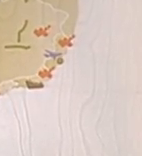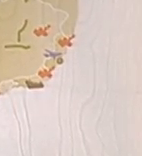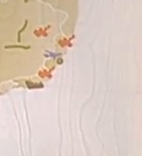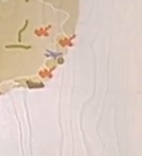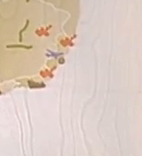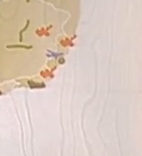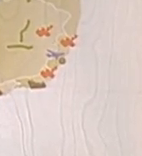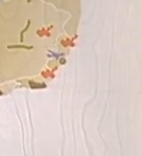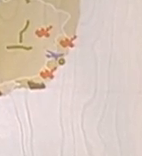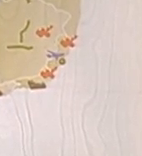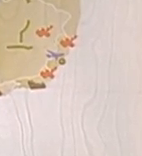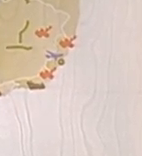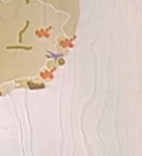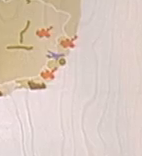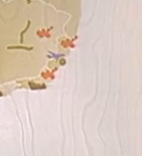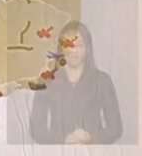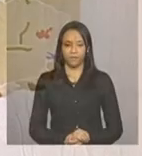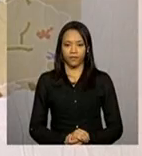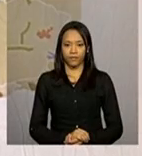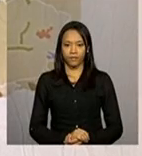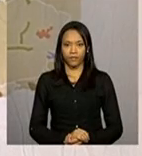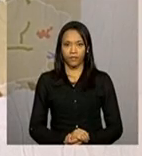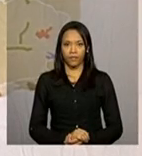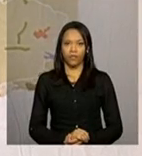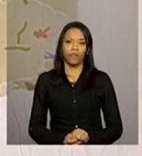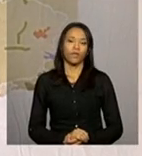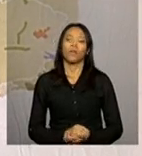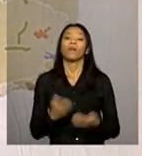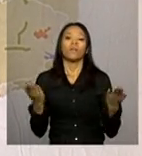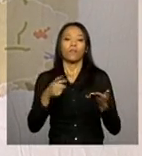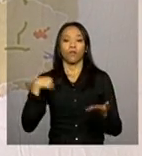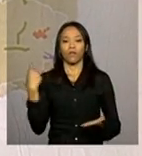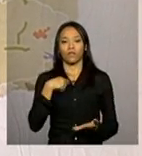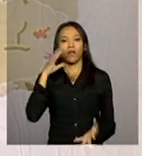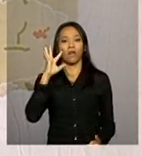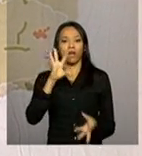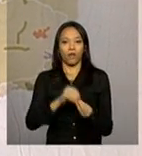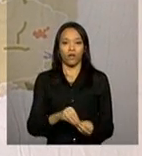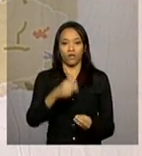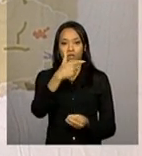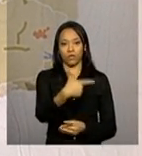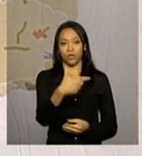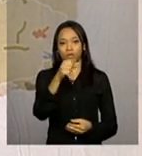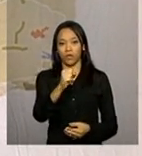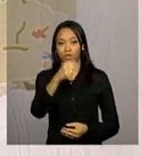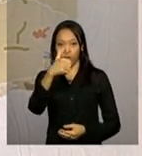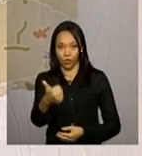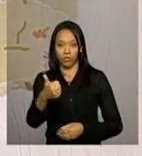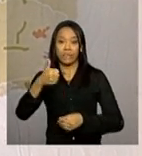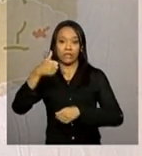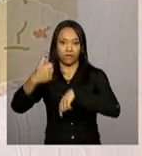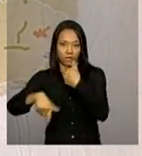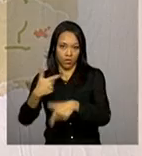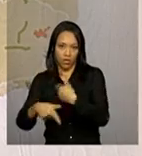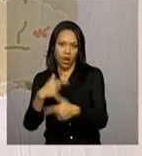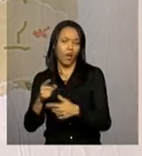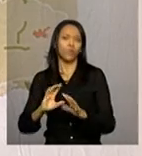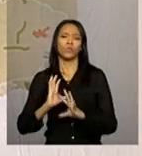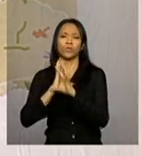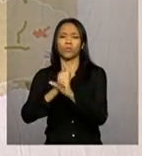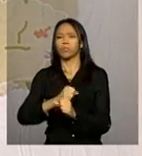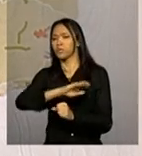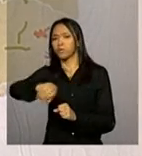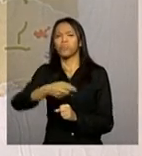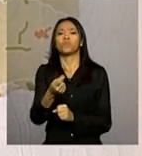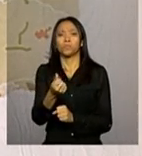rodovias, ferrovias, portos, aeroportos, hidrovias e equipamentos, nós concluímos 281 ações, num valor total